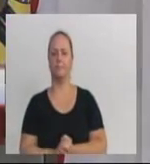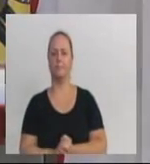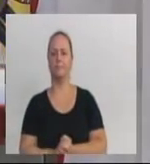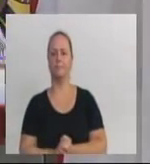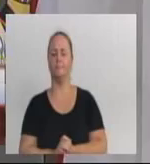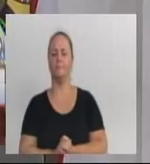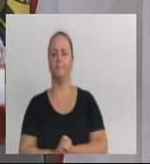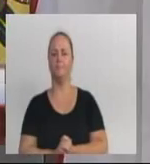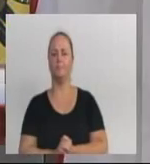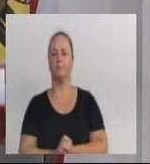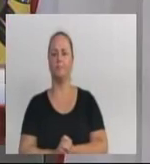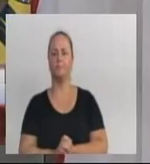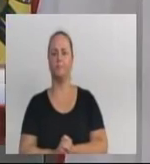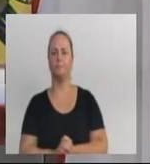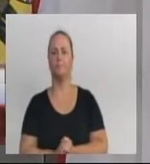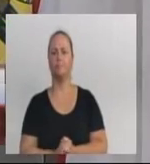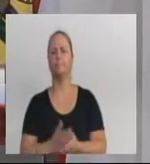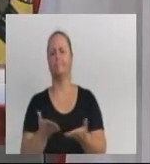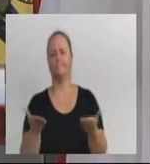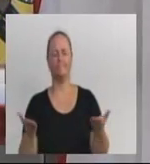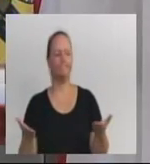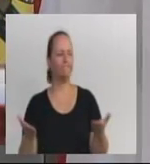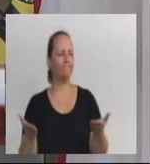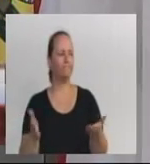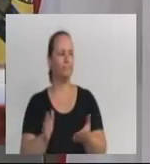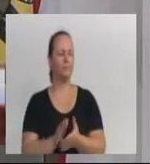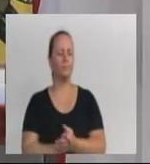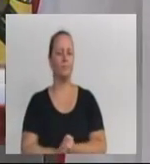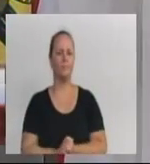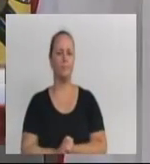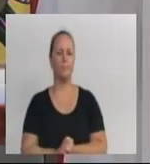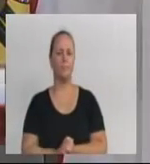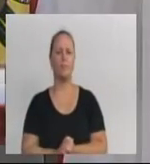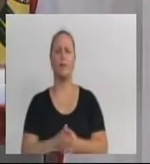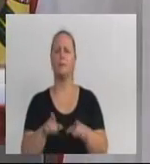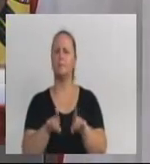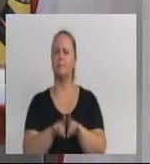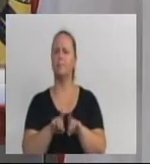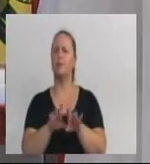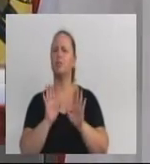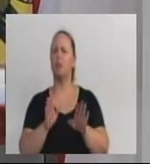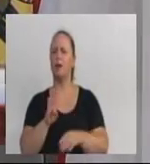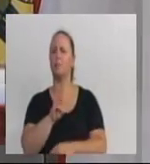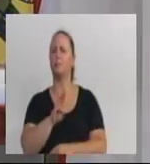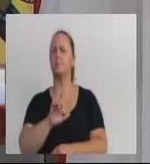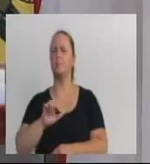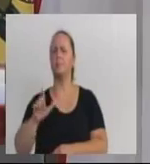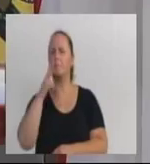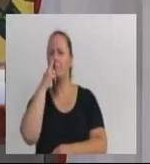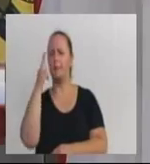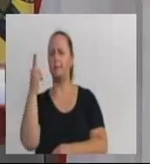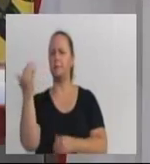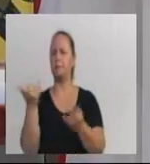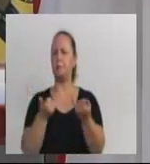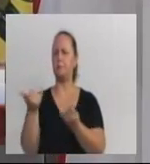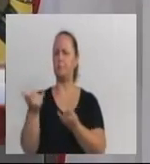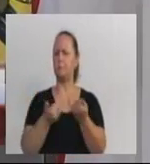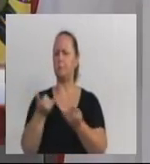Municipal. Senhores, repercute na cidade e a população